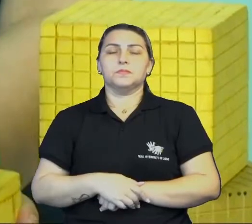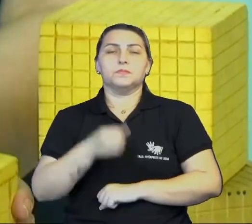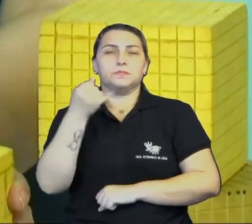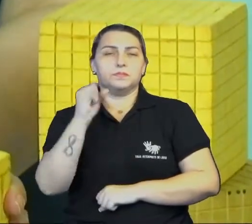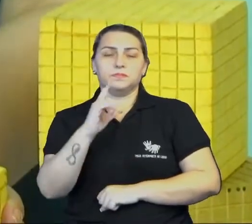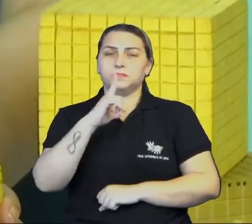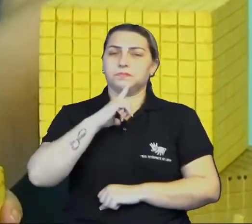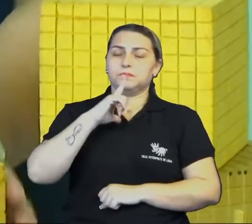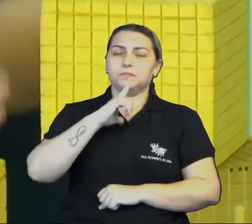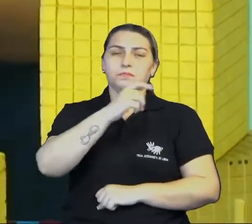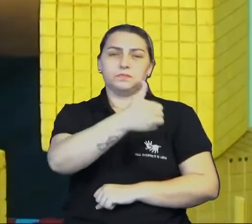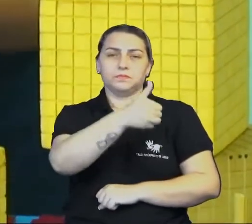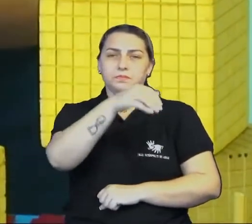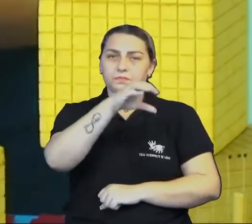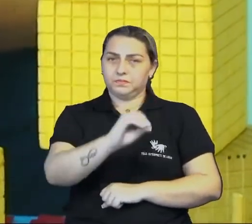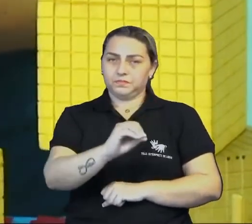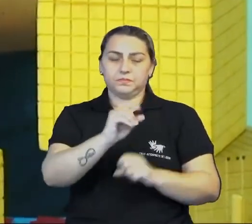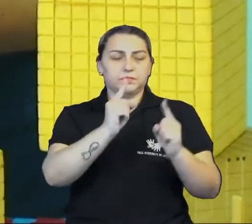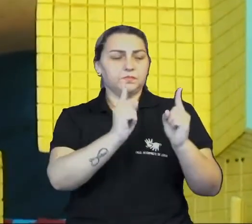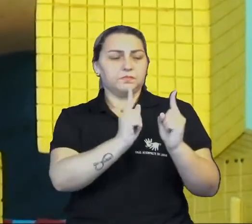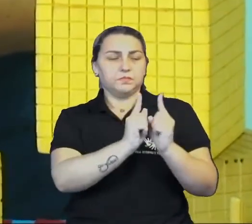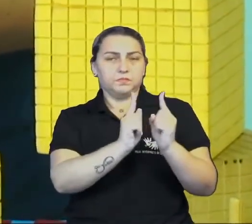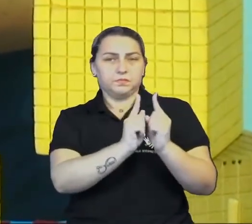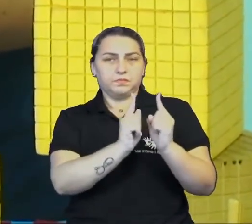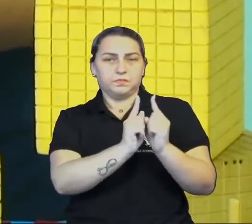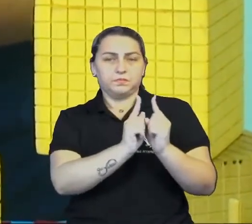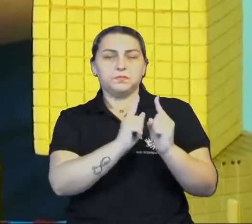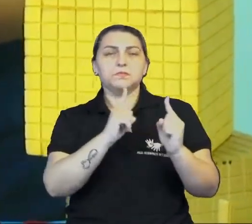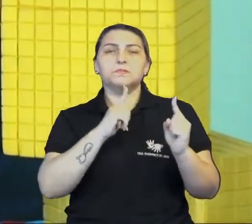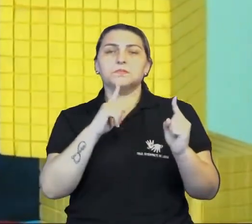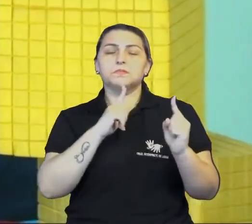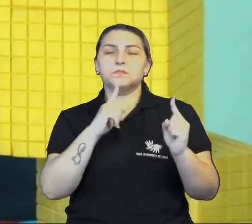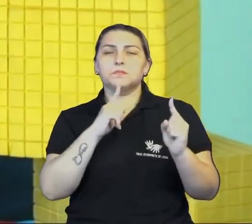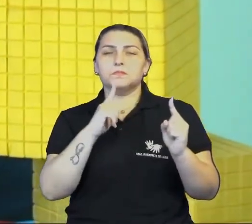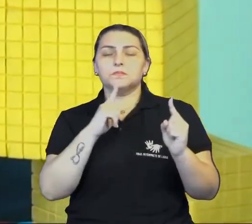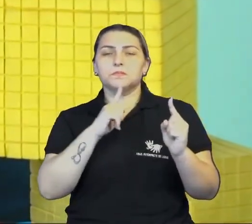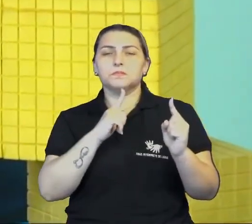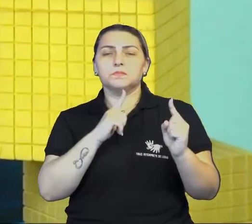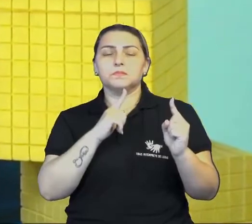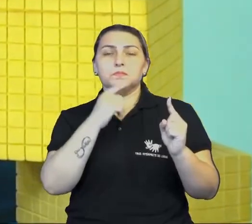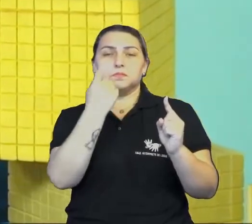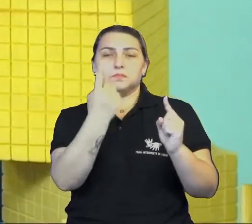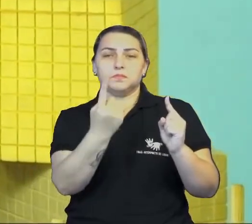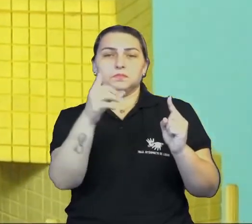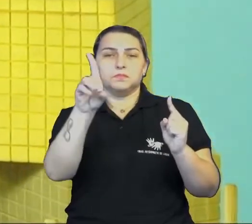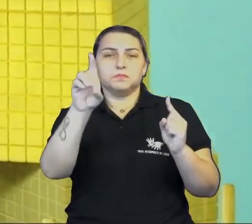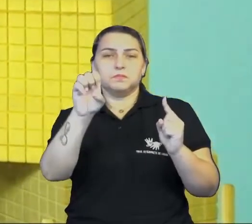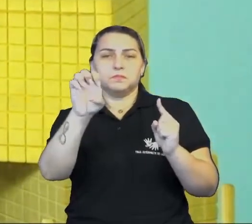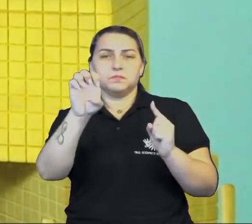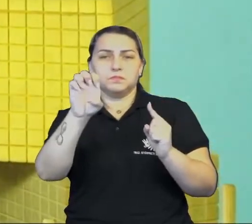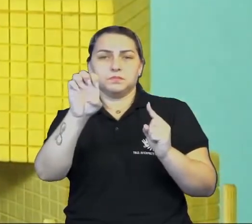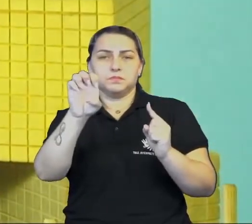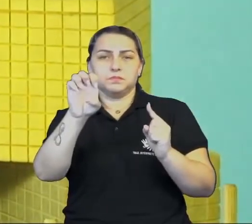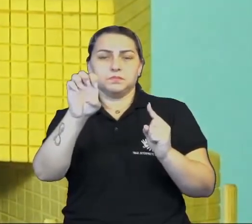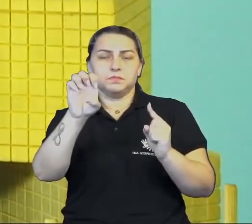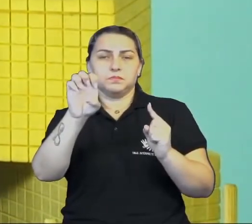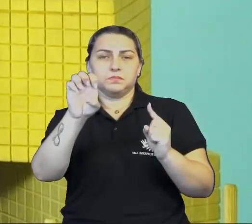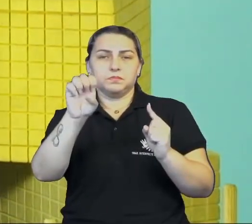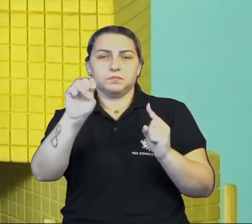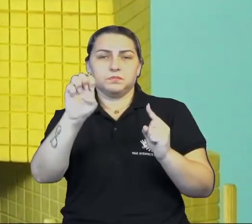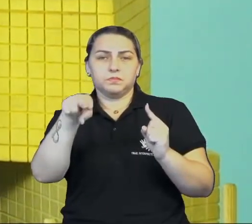Se eu tivesse 10 cubos desses, eu ia ter uma dezena de milhar,